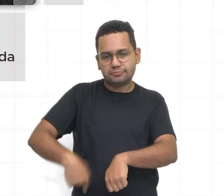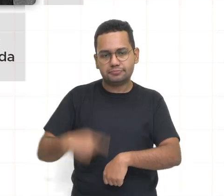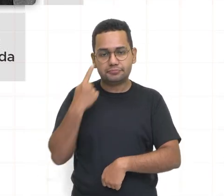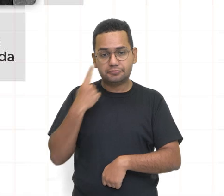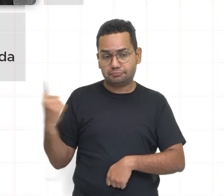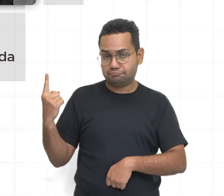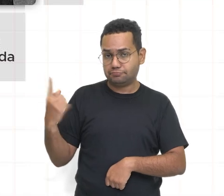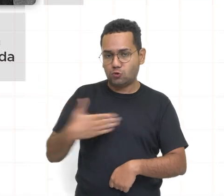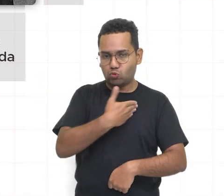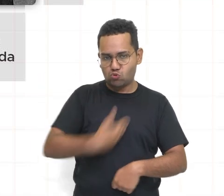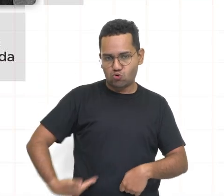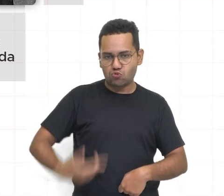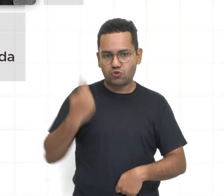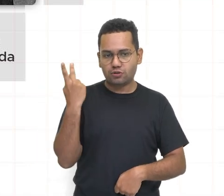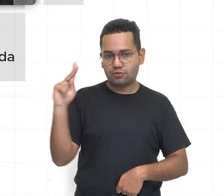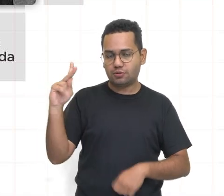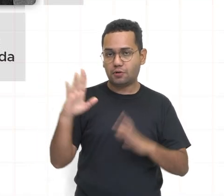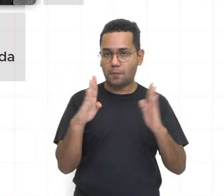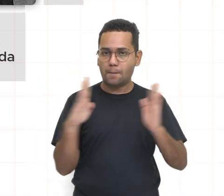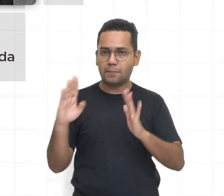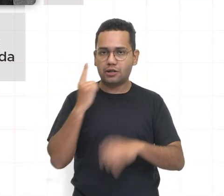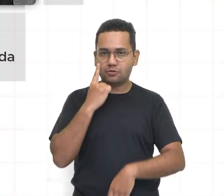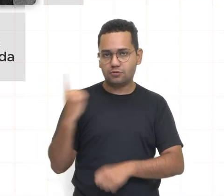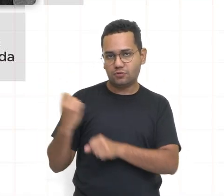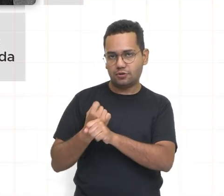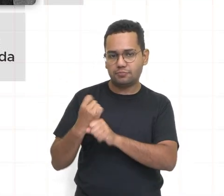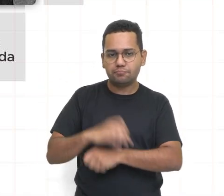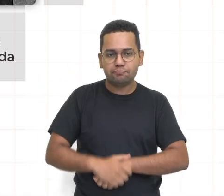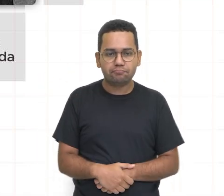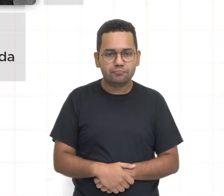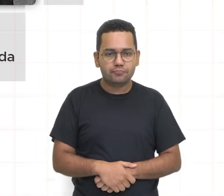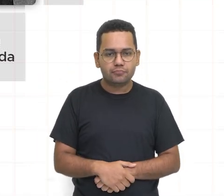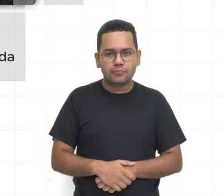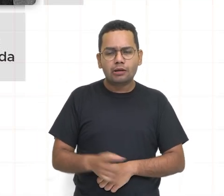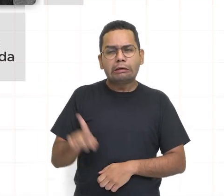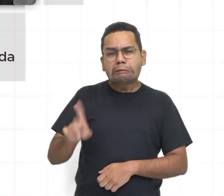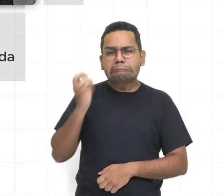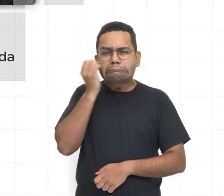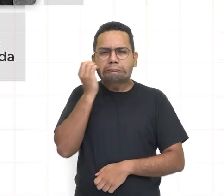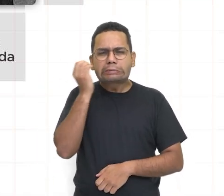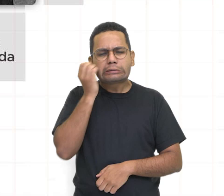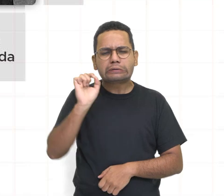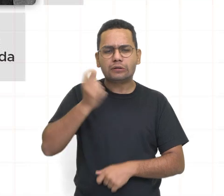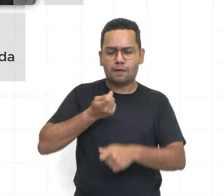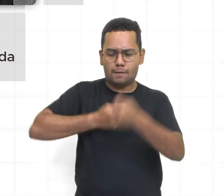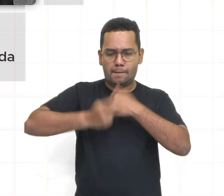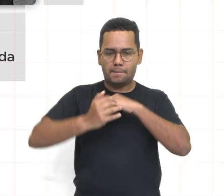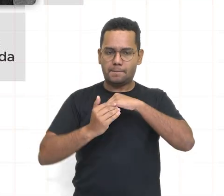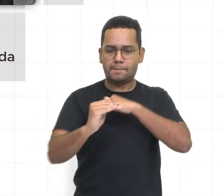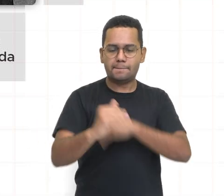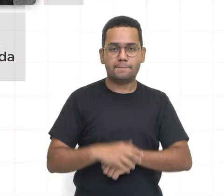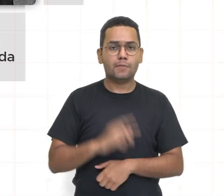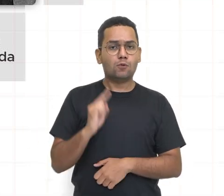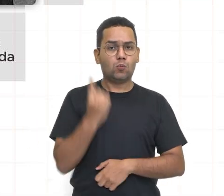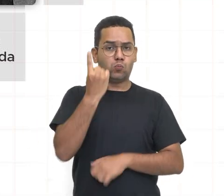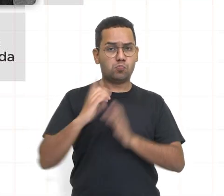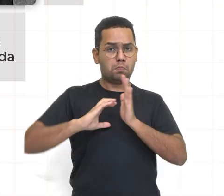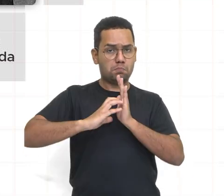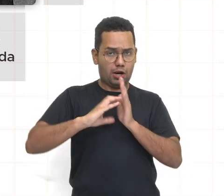Mao Tse-tung, que vai de 49 a 76. Ele buscou ali a economia planificada,